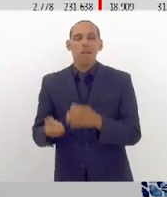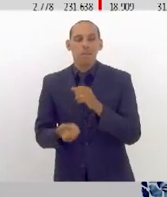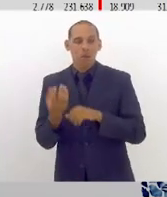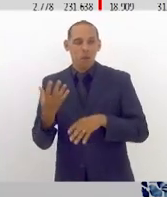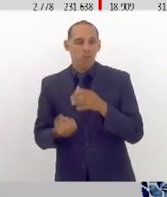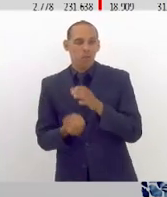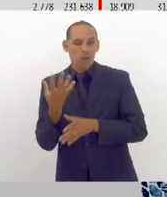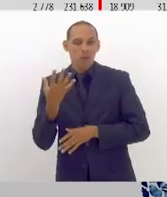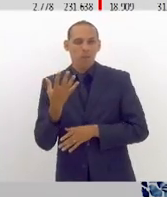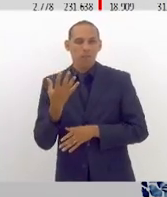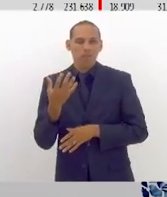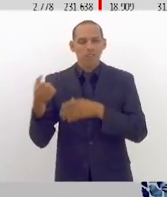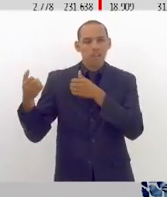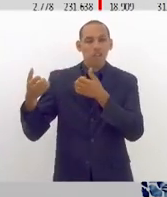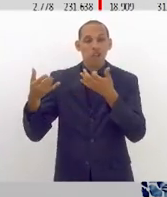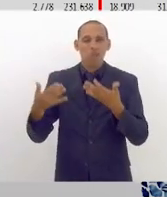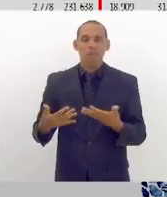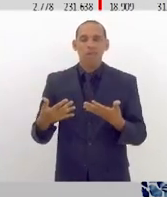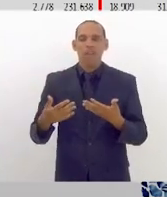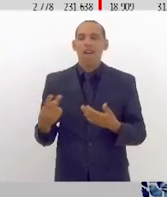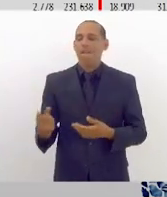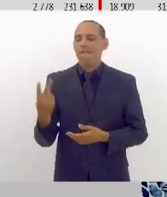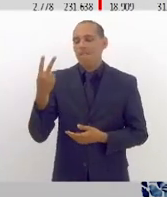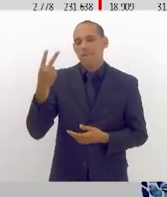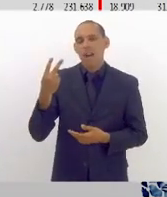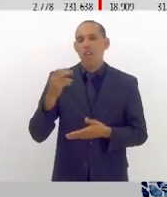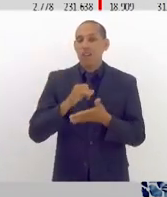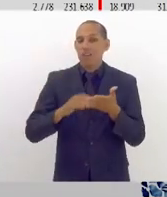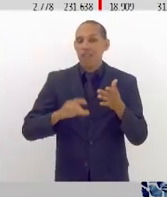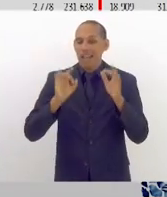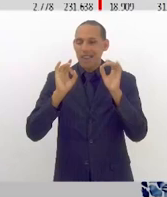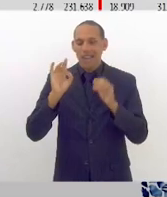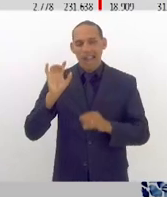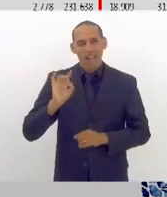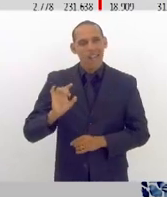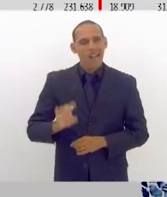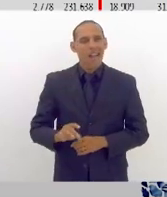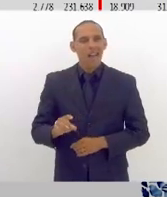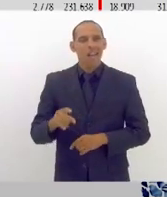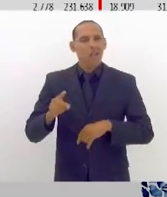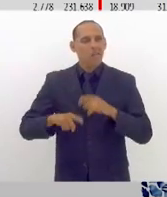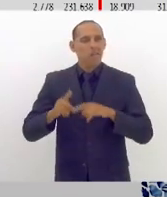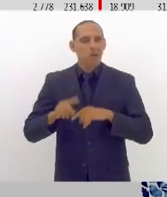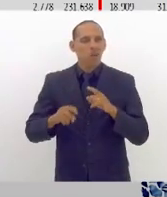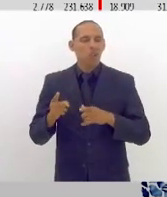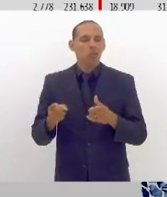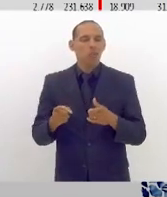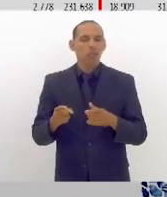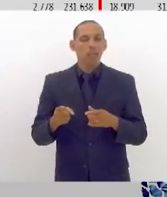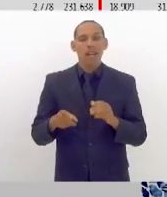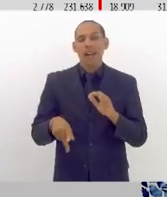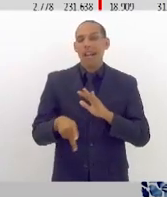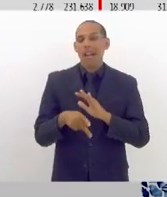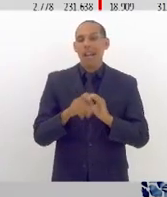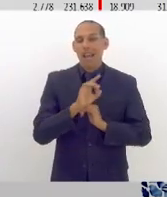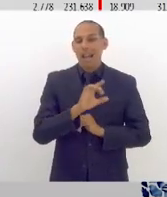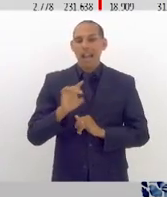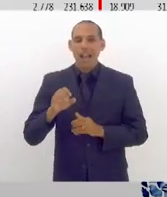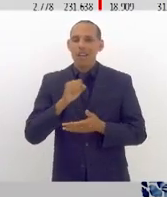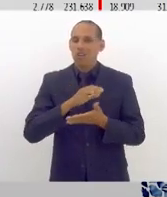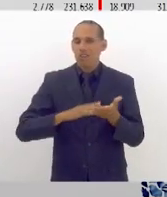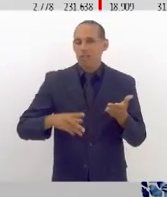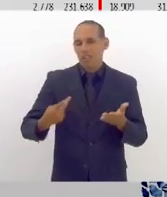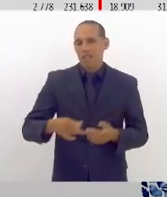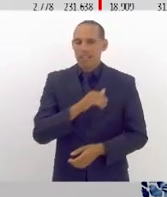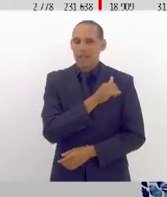quanto é o valor da produção de cada atividade de cada produto por parte de cada atividade no